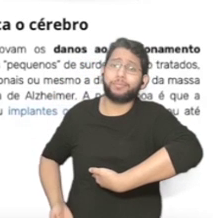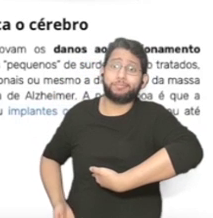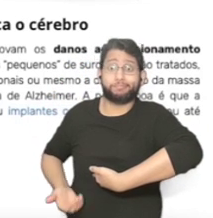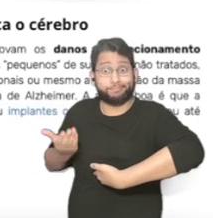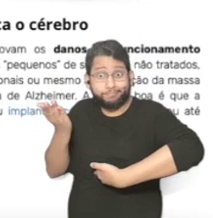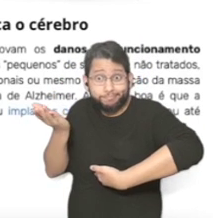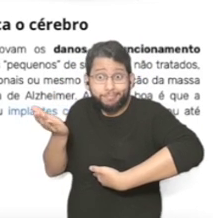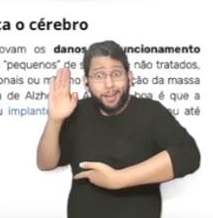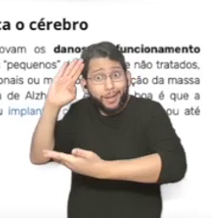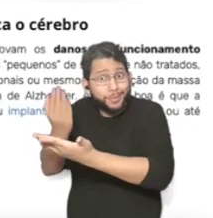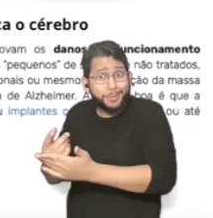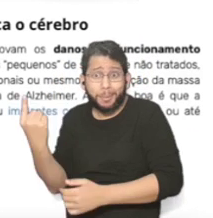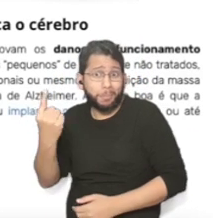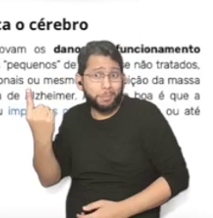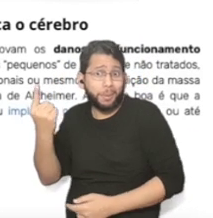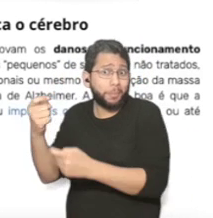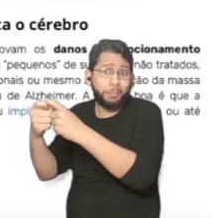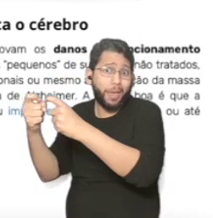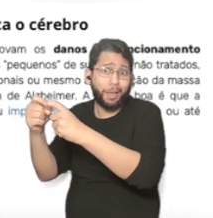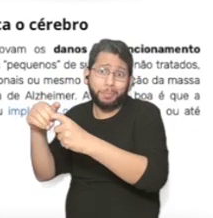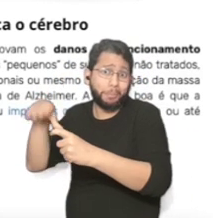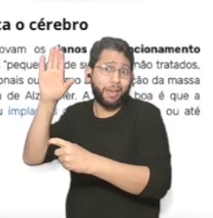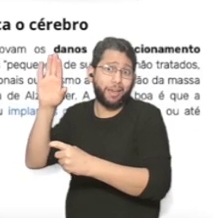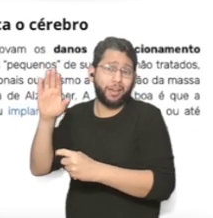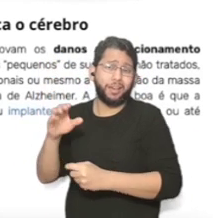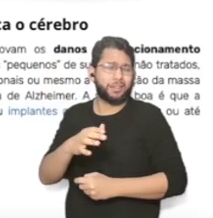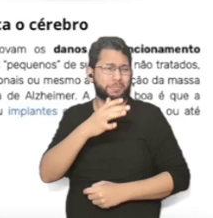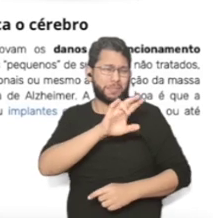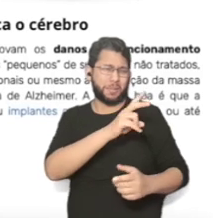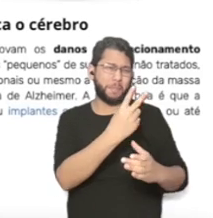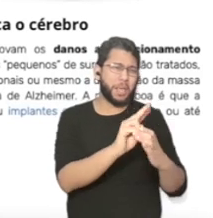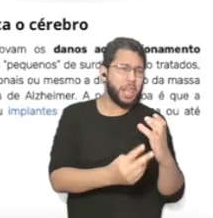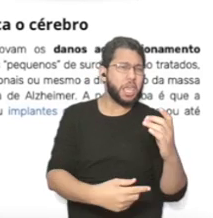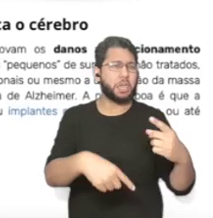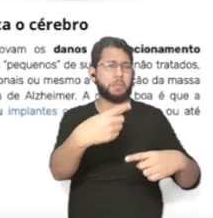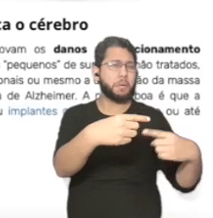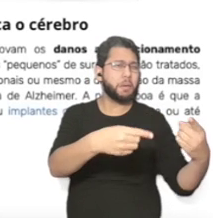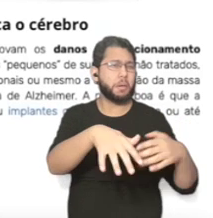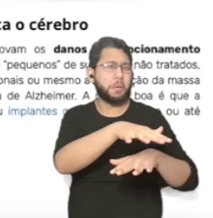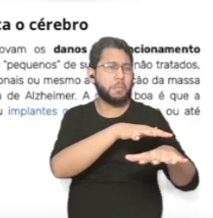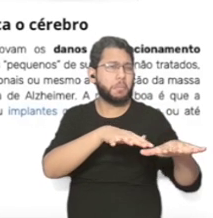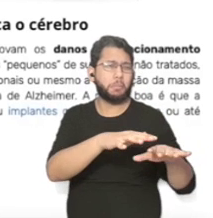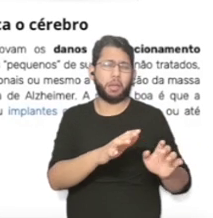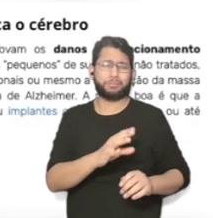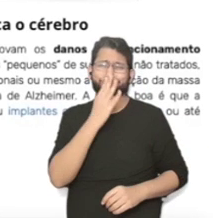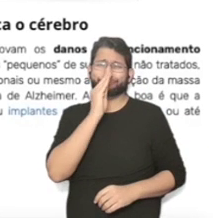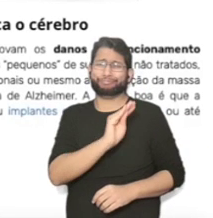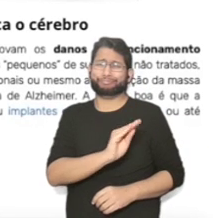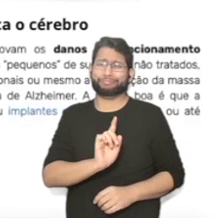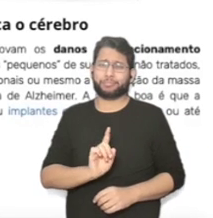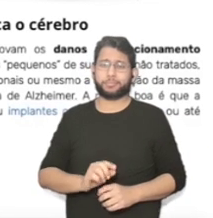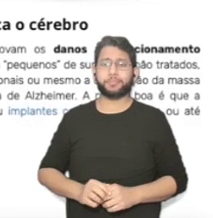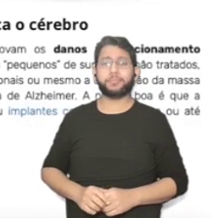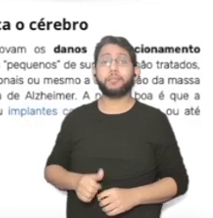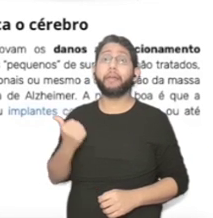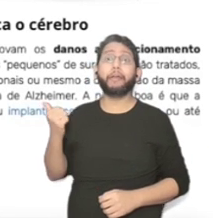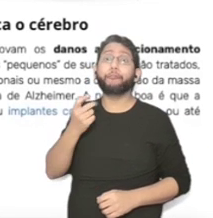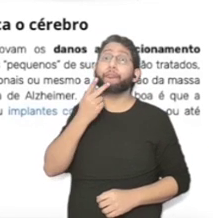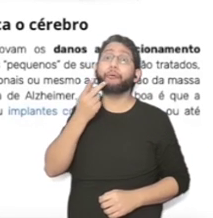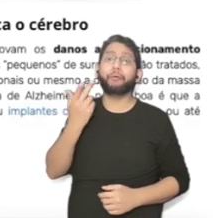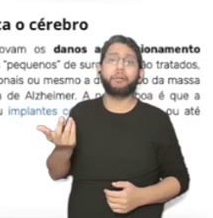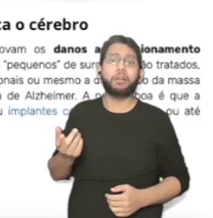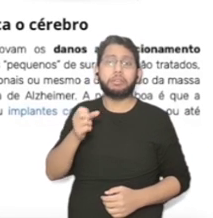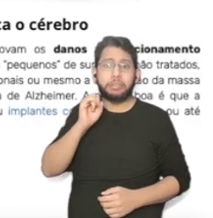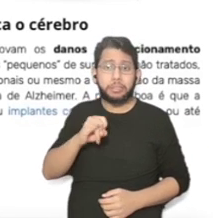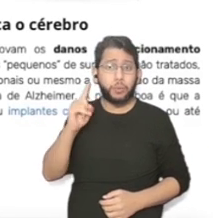cuidado com relação a esses tipos de discursos, né? Principalmente nesse sentido. Olha, que ele vai dizer que a perda auditiva